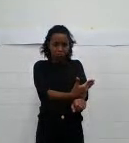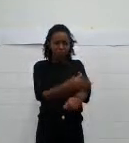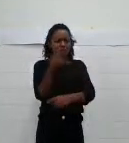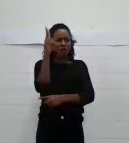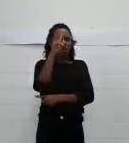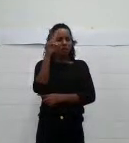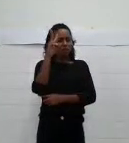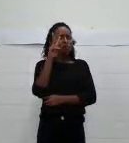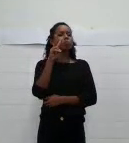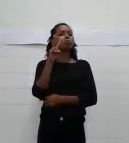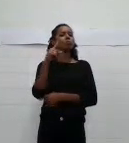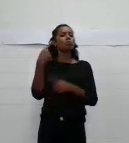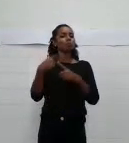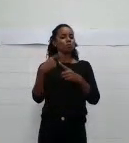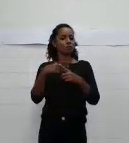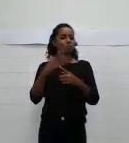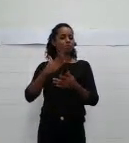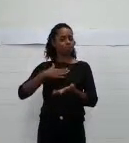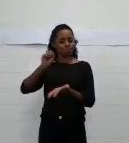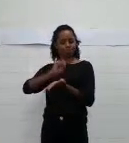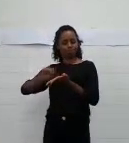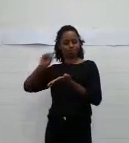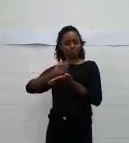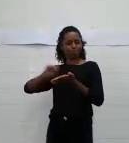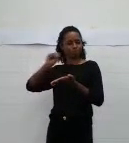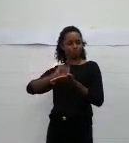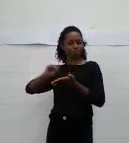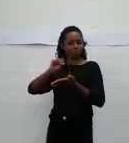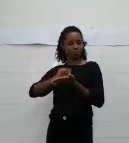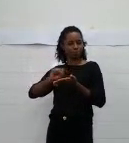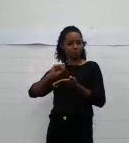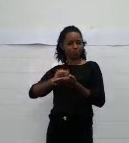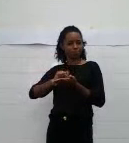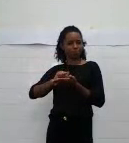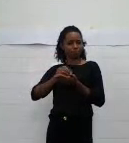porque eu escrevi um verbete para